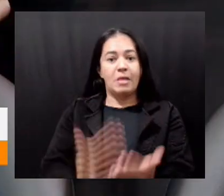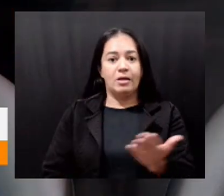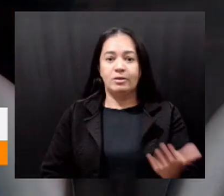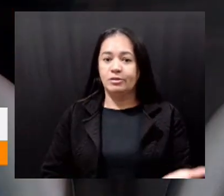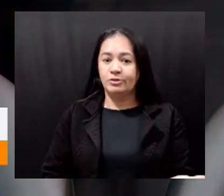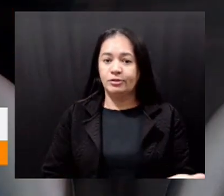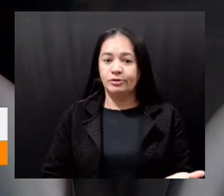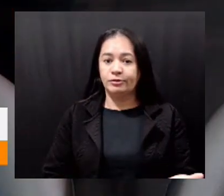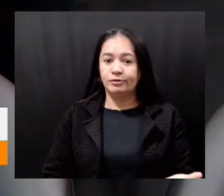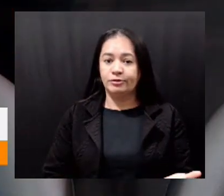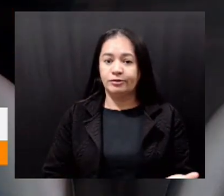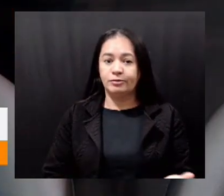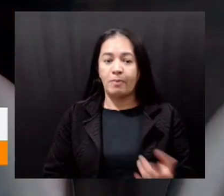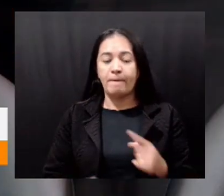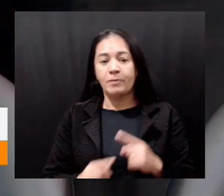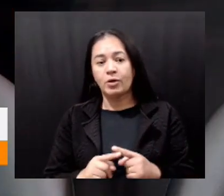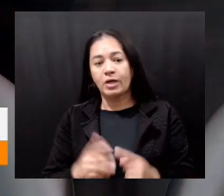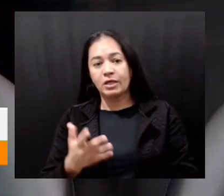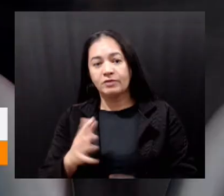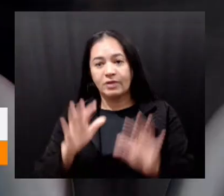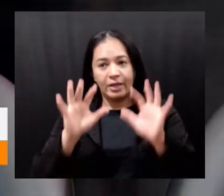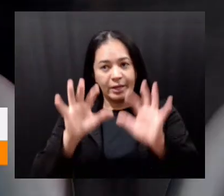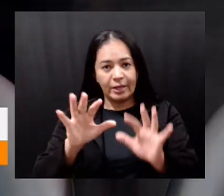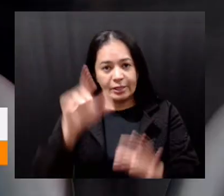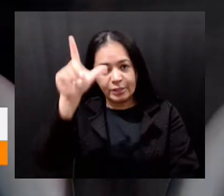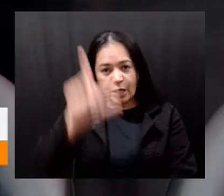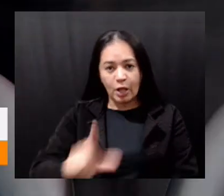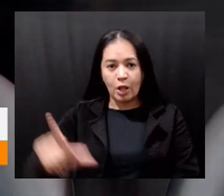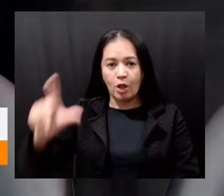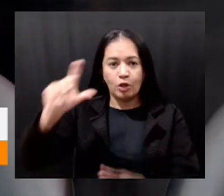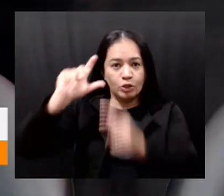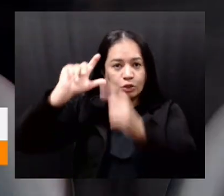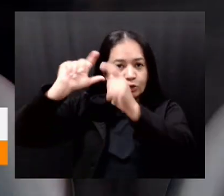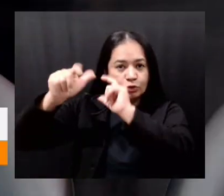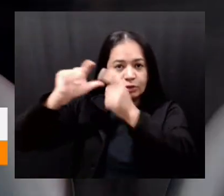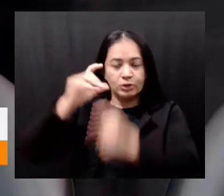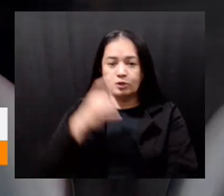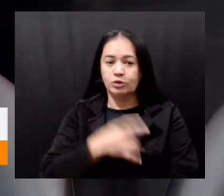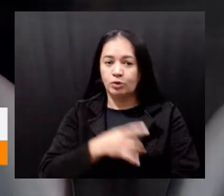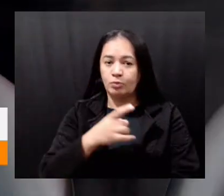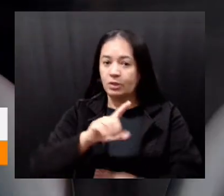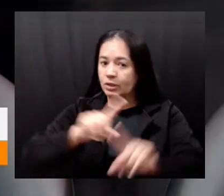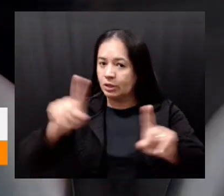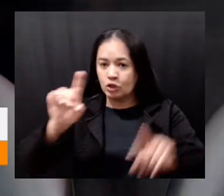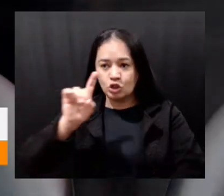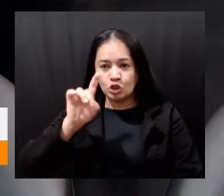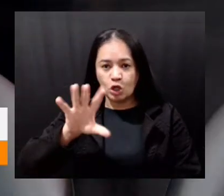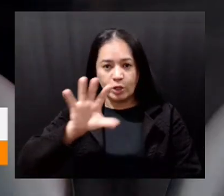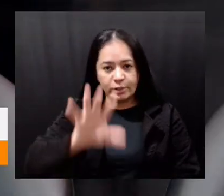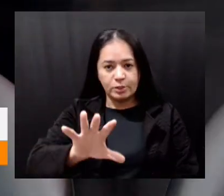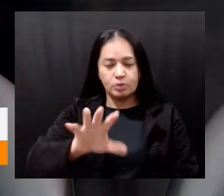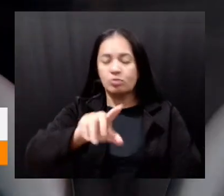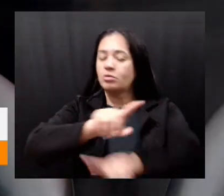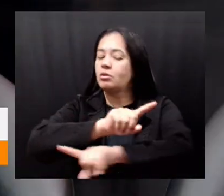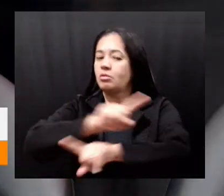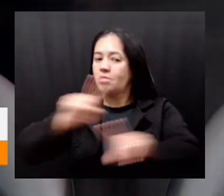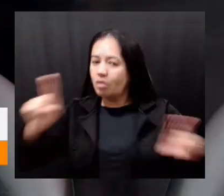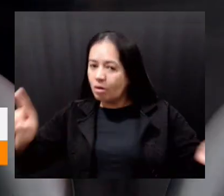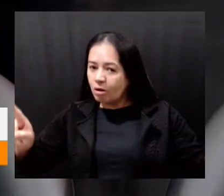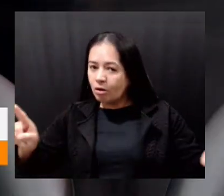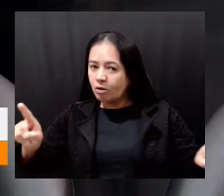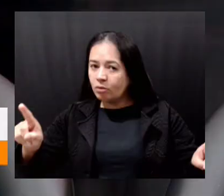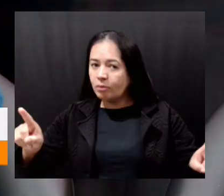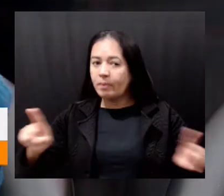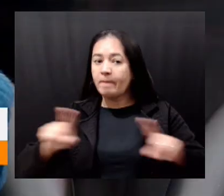dizendo que é essa a lógica do transtorno do pânico, tá, que é Sim. só isso que gera um transtorno do pânico, não é isso,